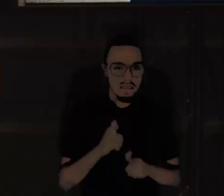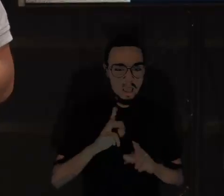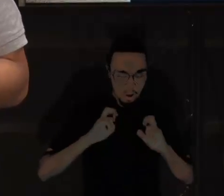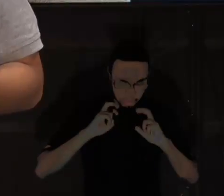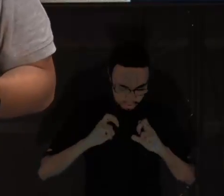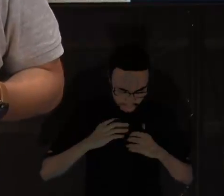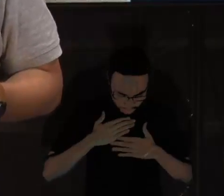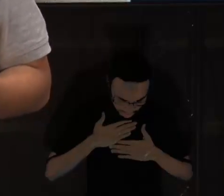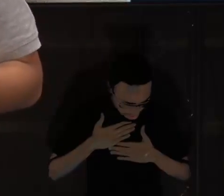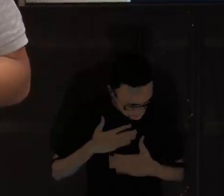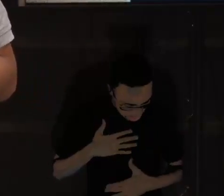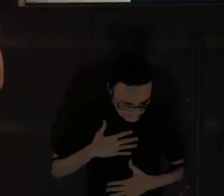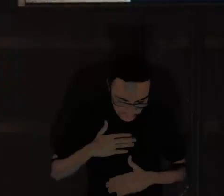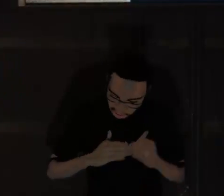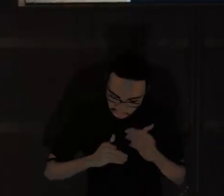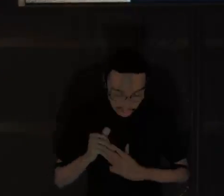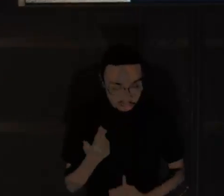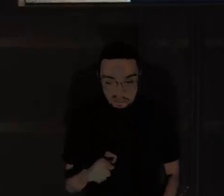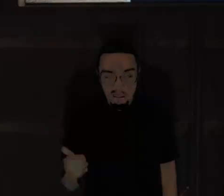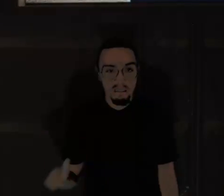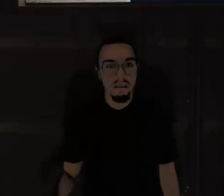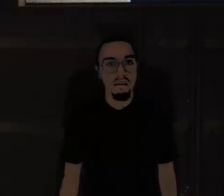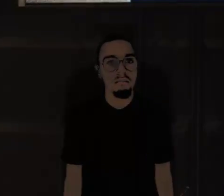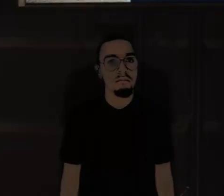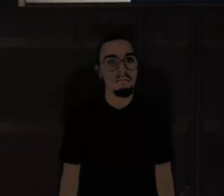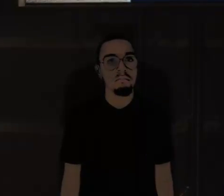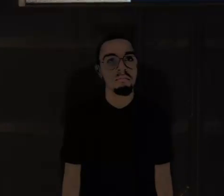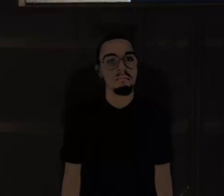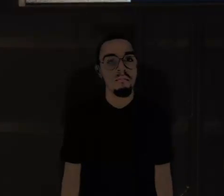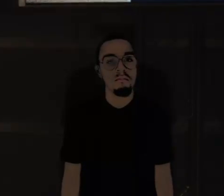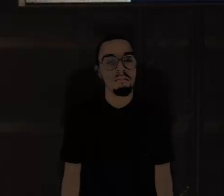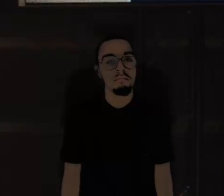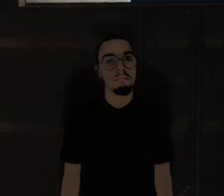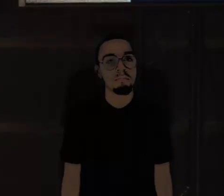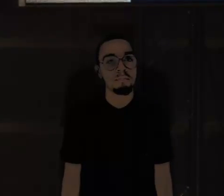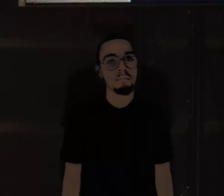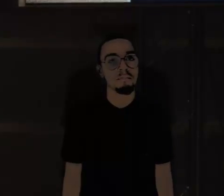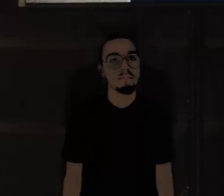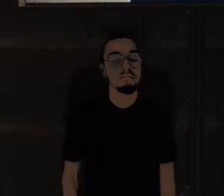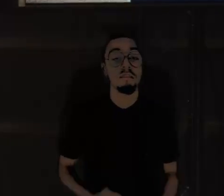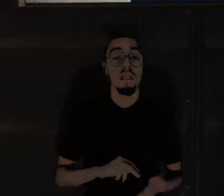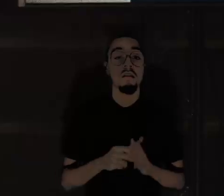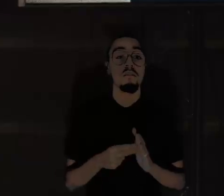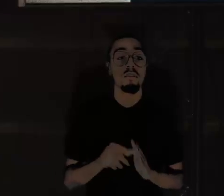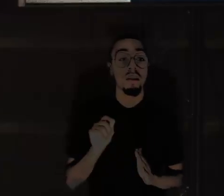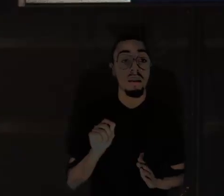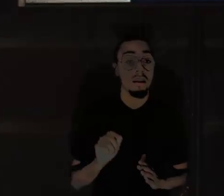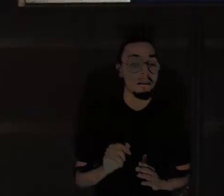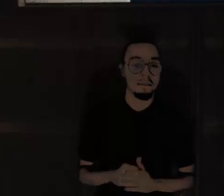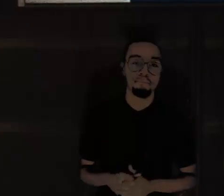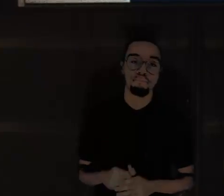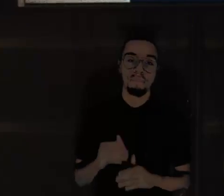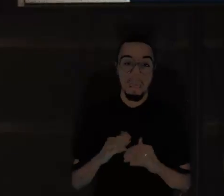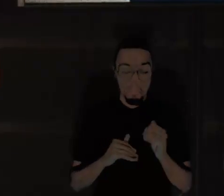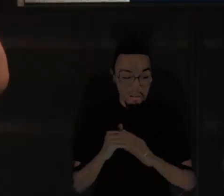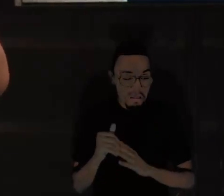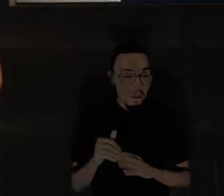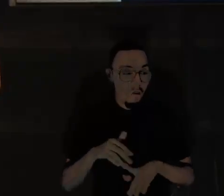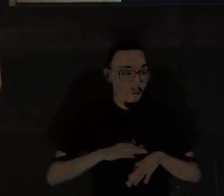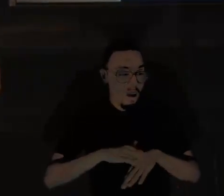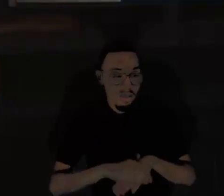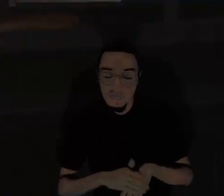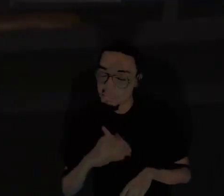E o que é ser incapaz? É alguém que não tem capacidade, é alguém que não tem competência, aptidão,